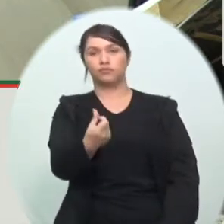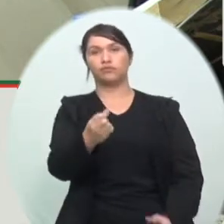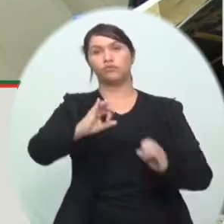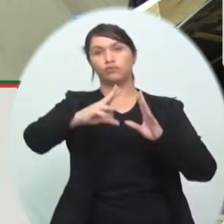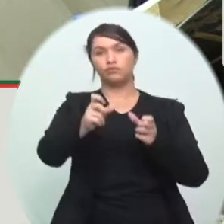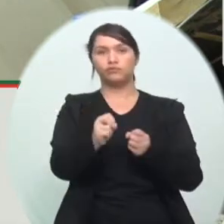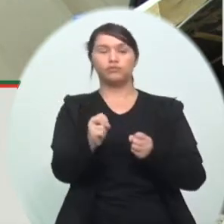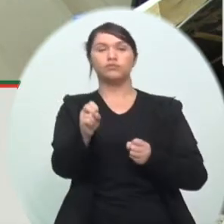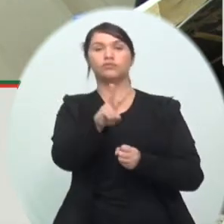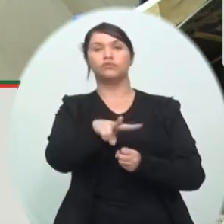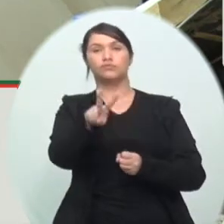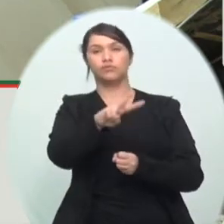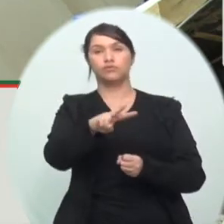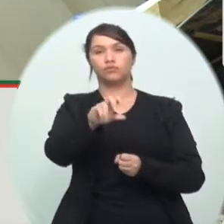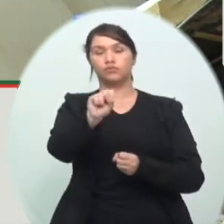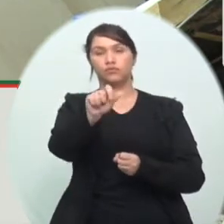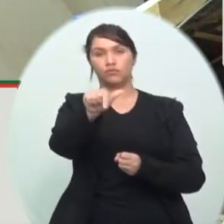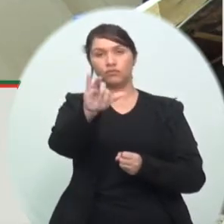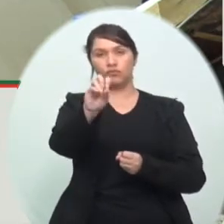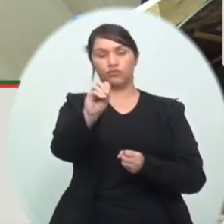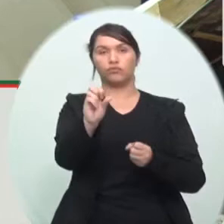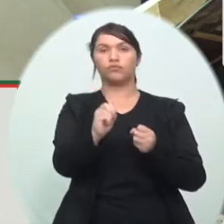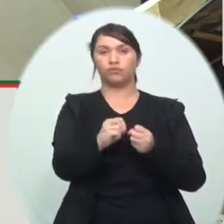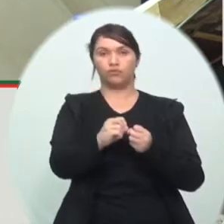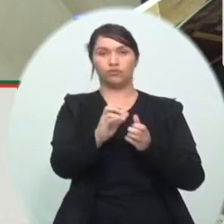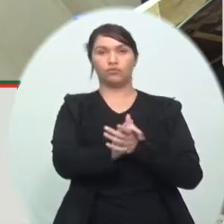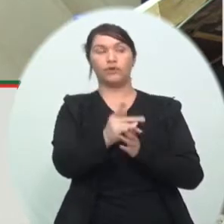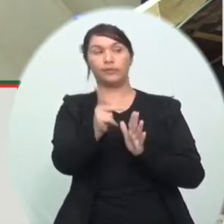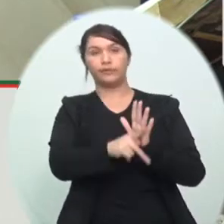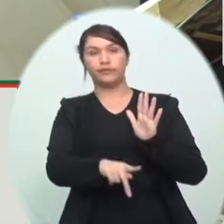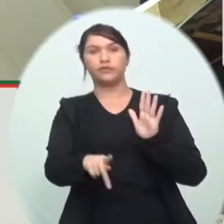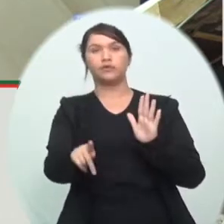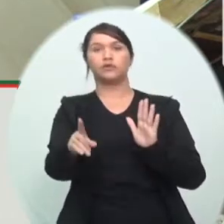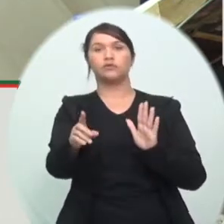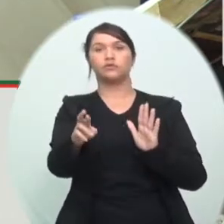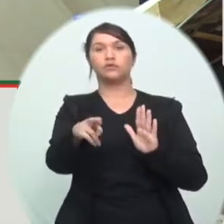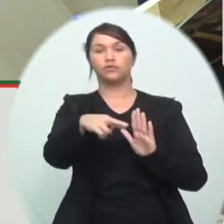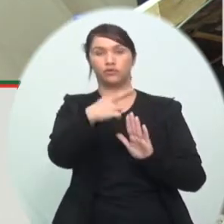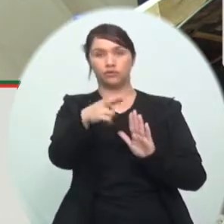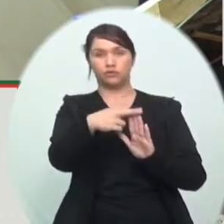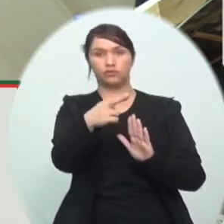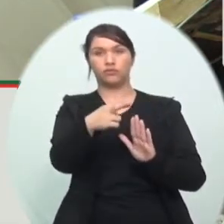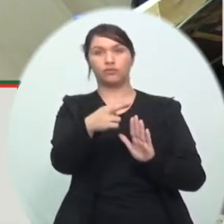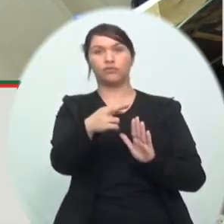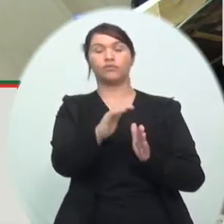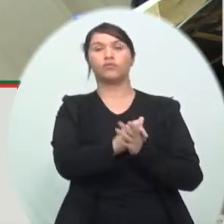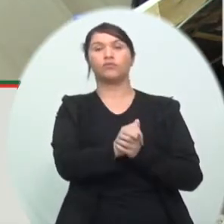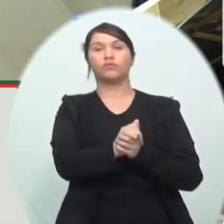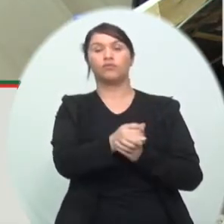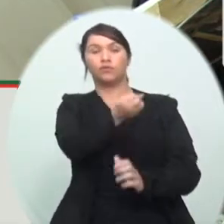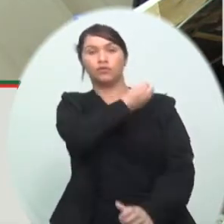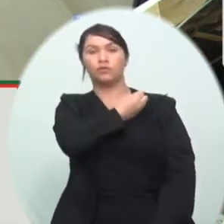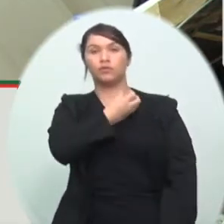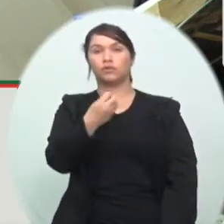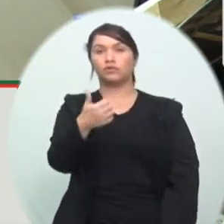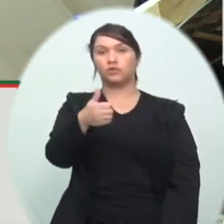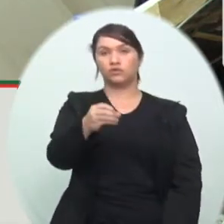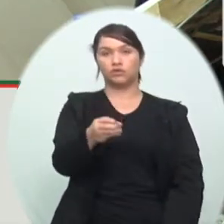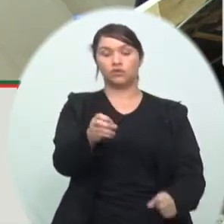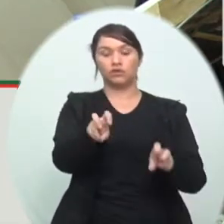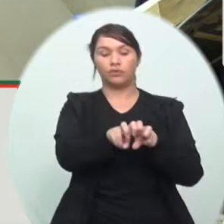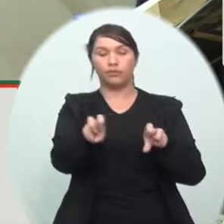336/18, todas de autoria do vereador Salésio Lima. Projeto de resolução PR 010/18, de autoria da